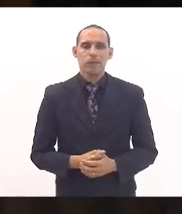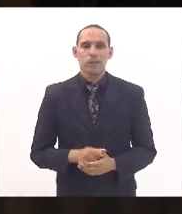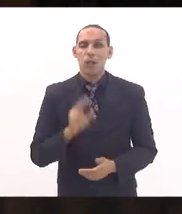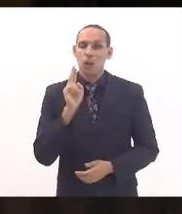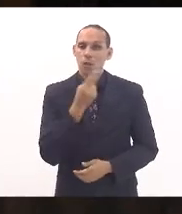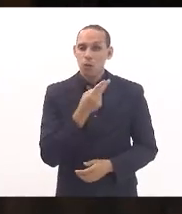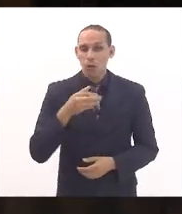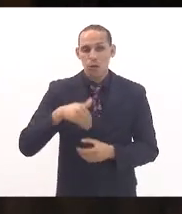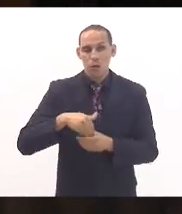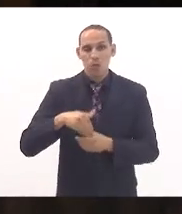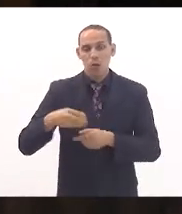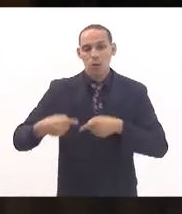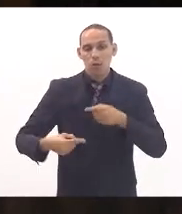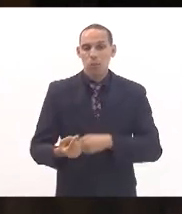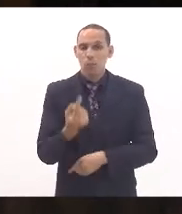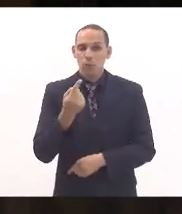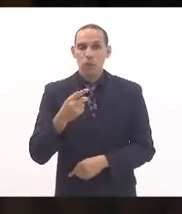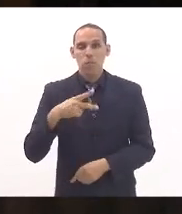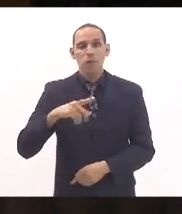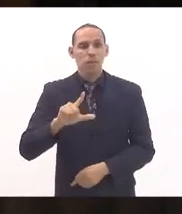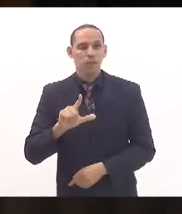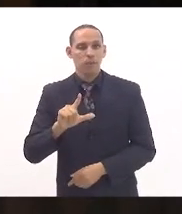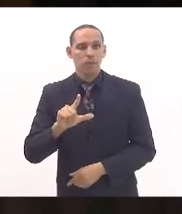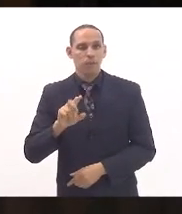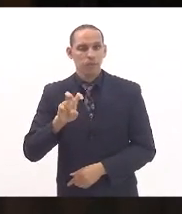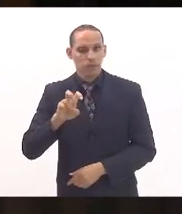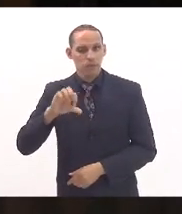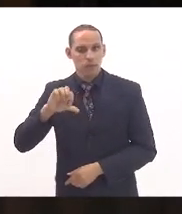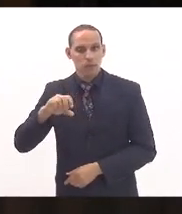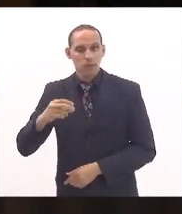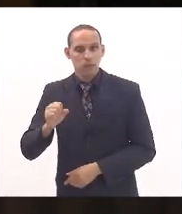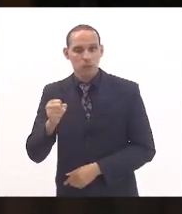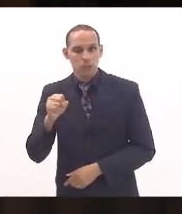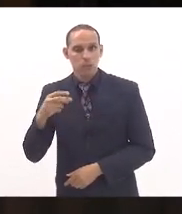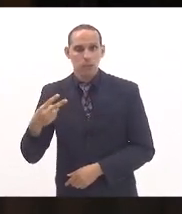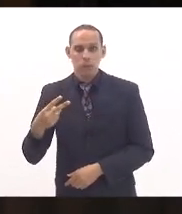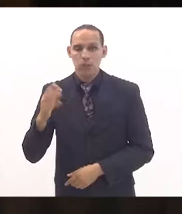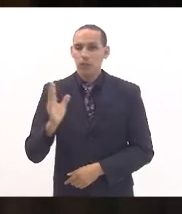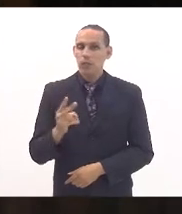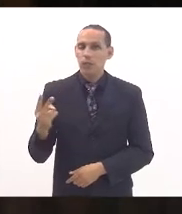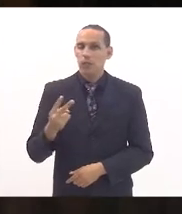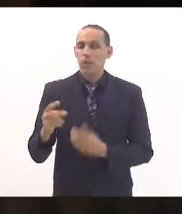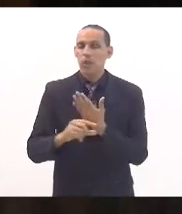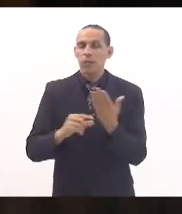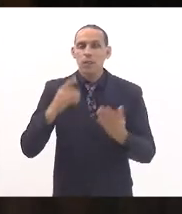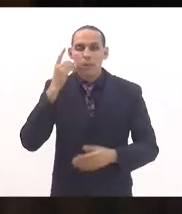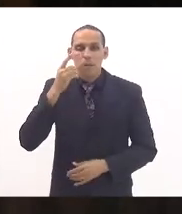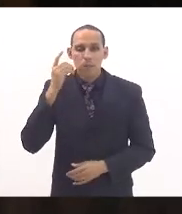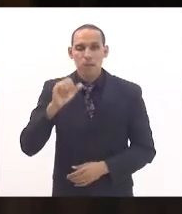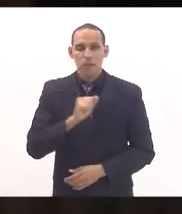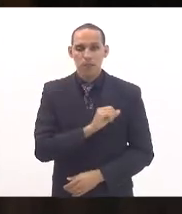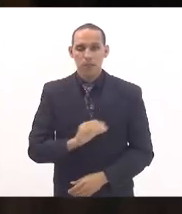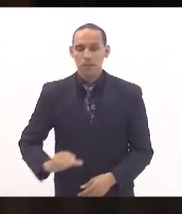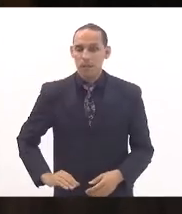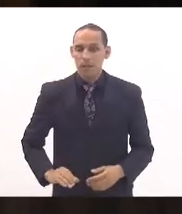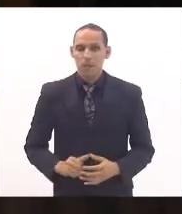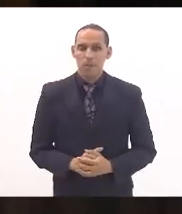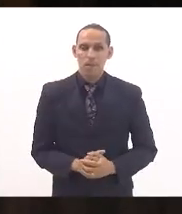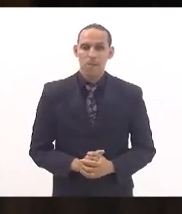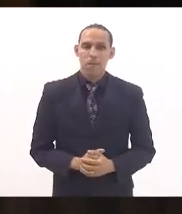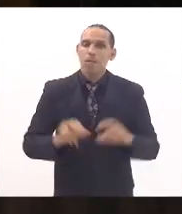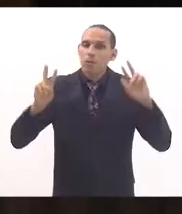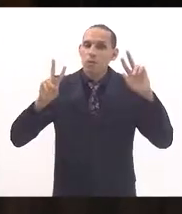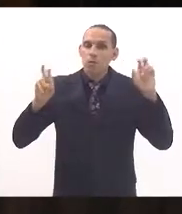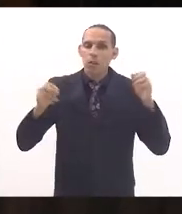urgência em votação, em discussão única, projeto de lei 5982 de 22, de autoria do deputado André Siciliano, que dispõe